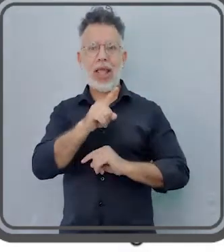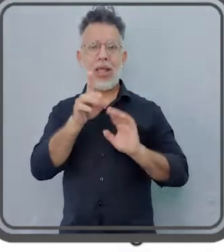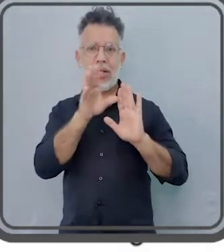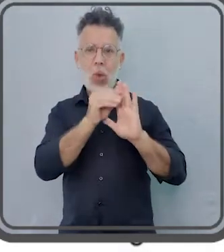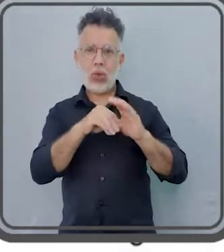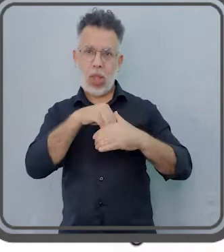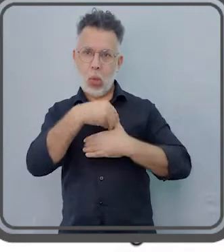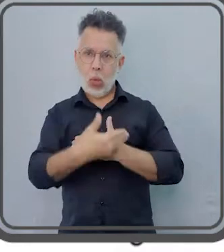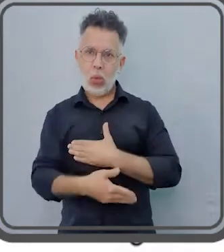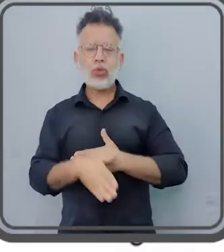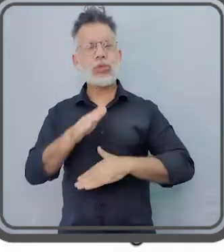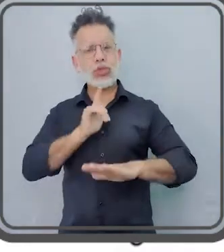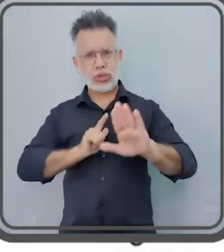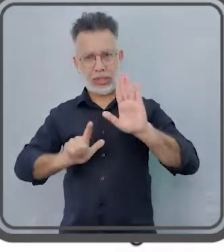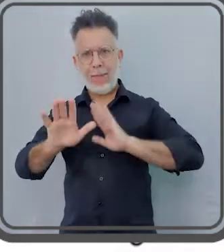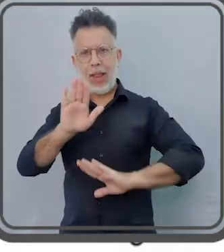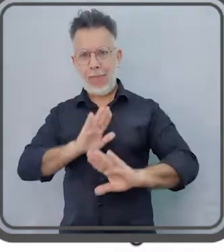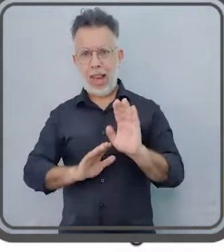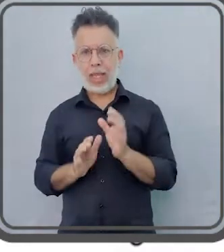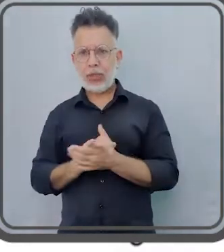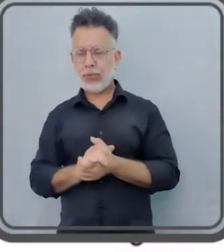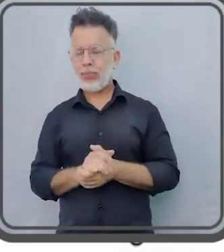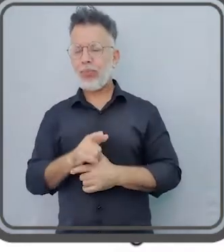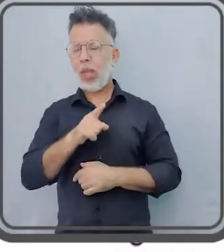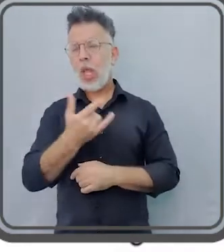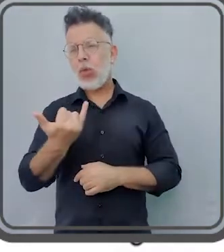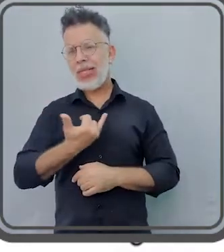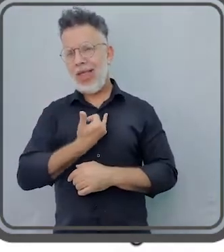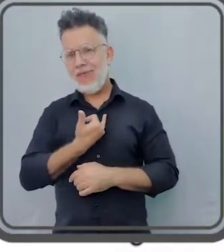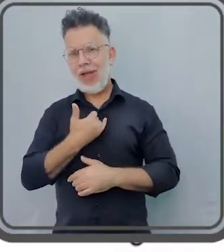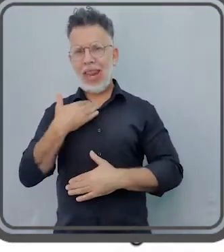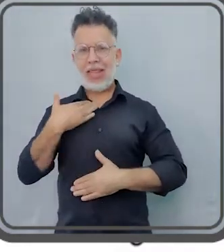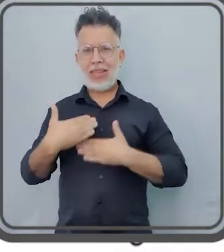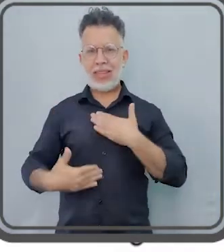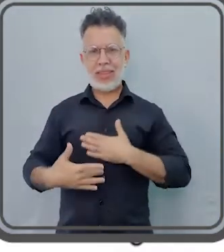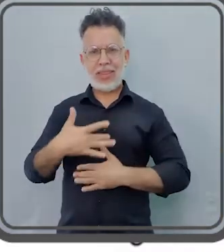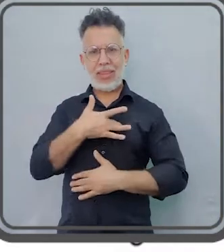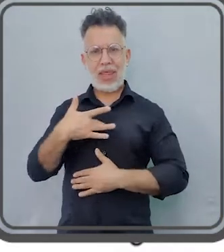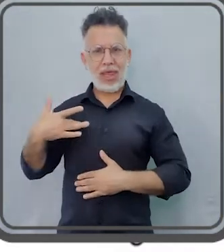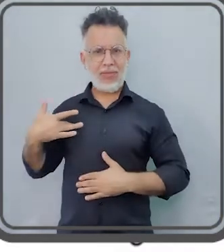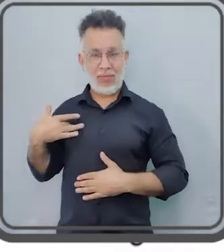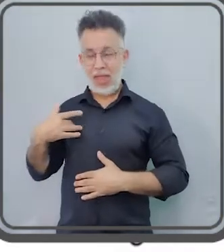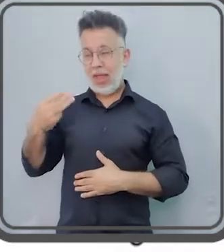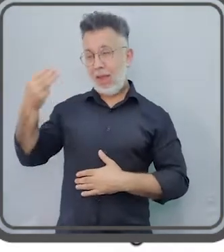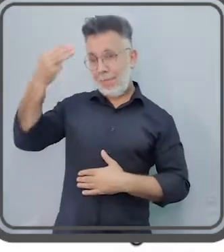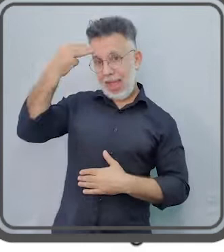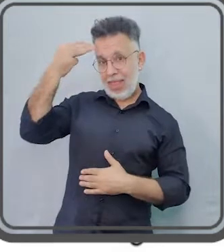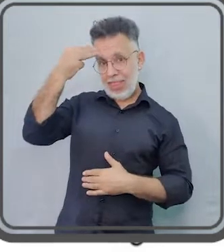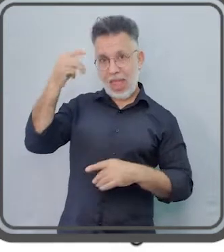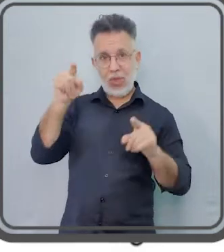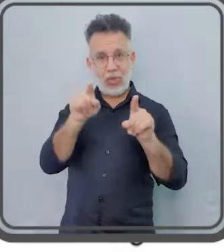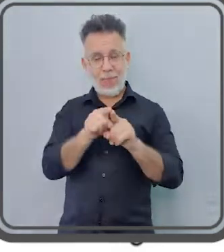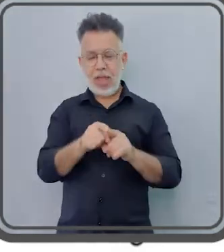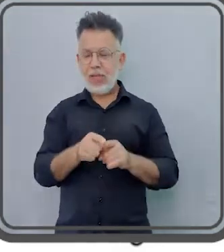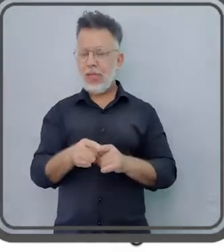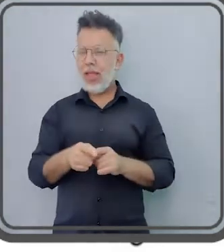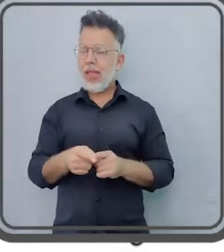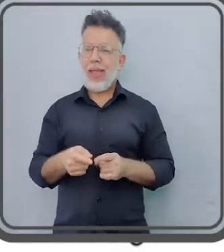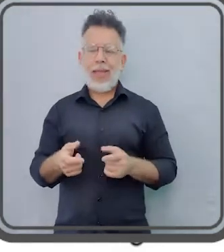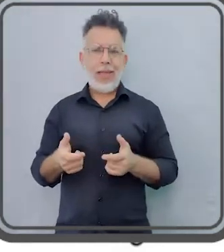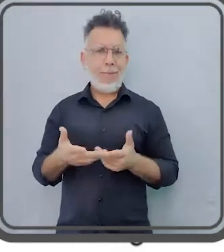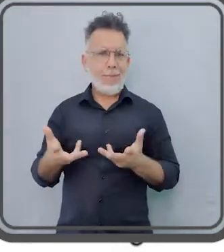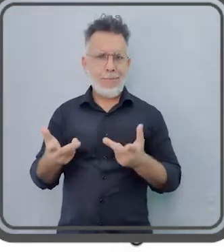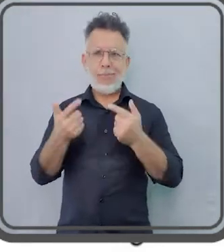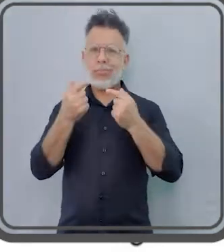quando você fala aí de saúde física e mental, é inquestionável, né, o impacto da sexualidade